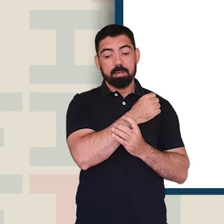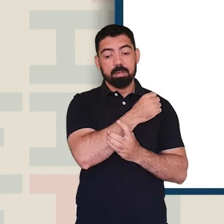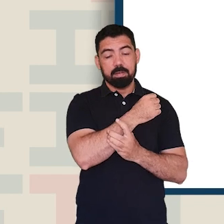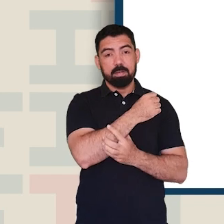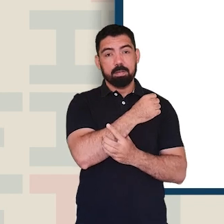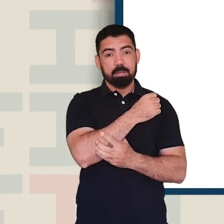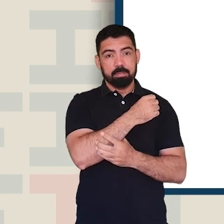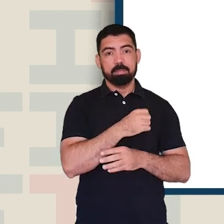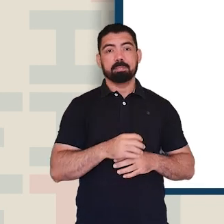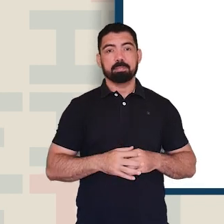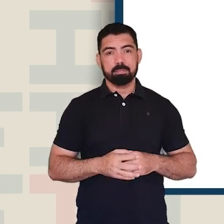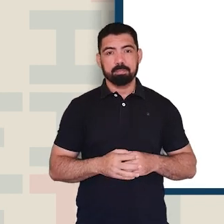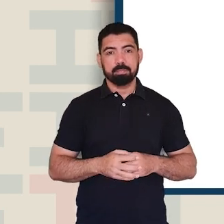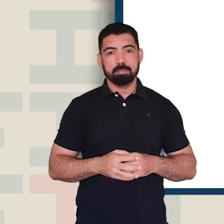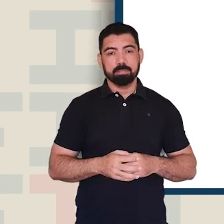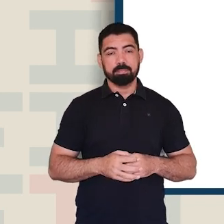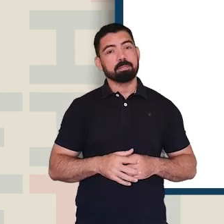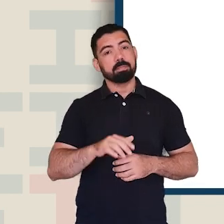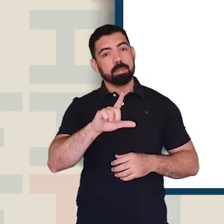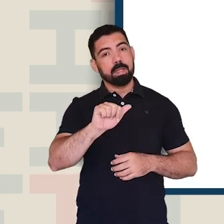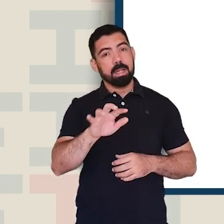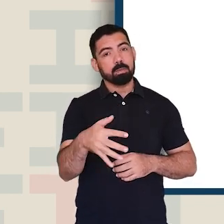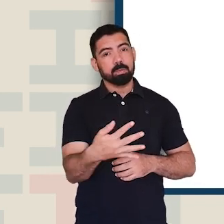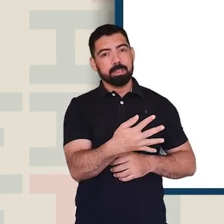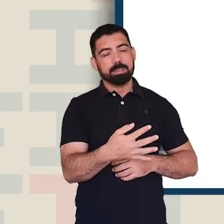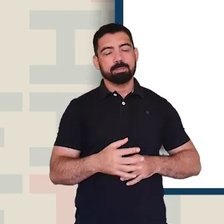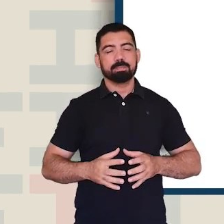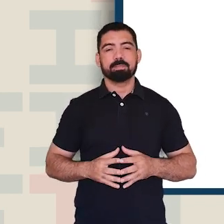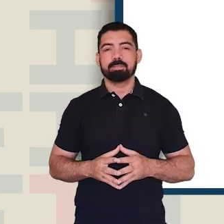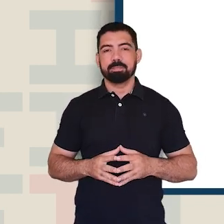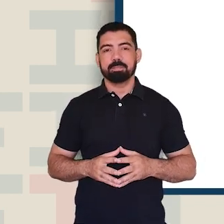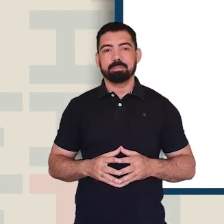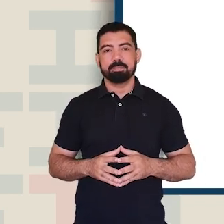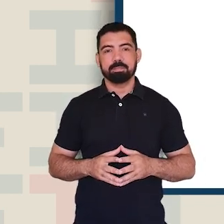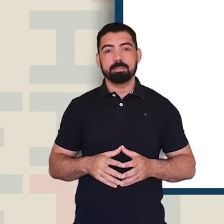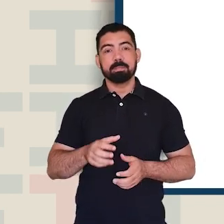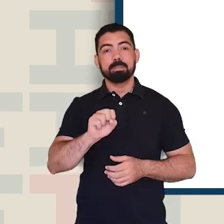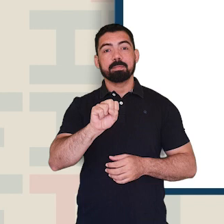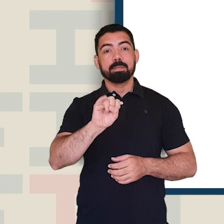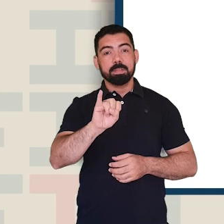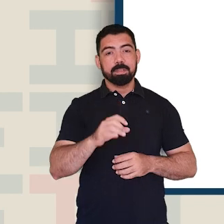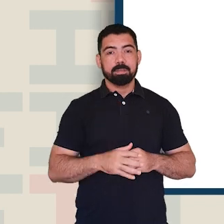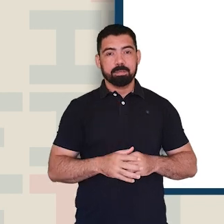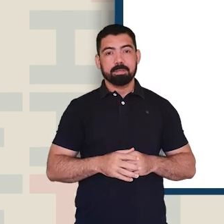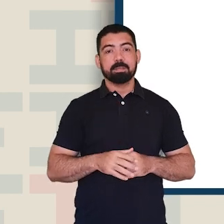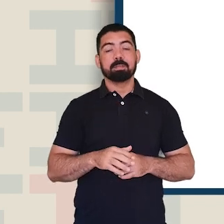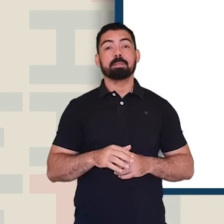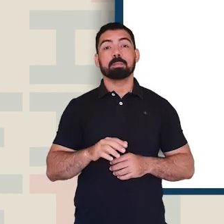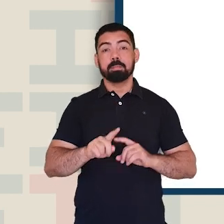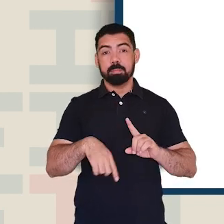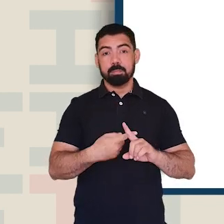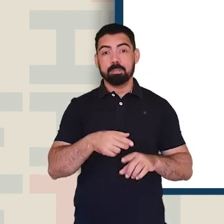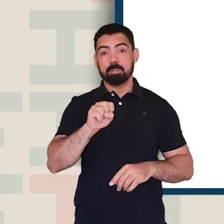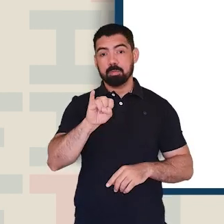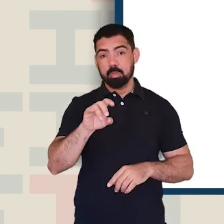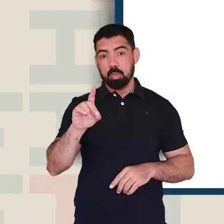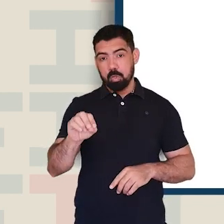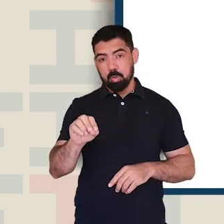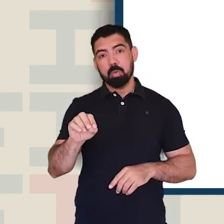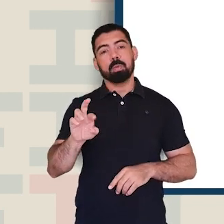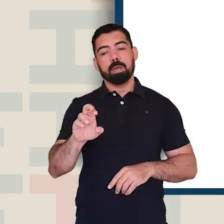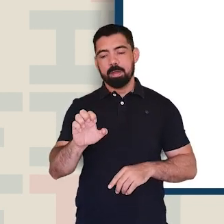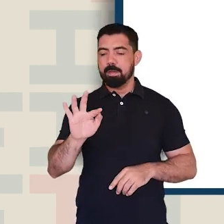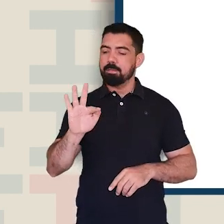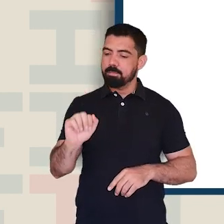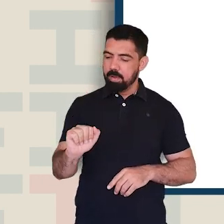eu vou colocar a pestana aqui, eu faço o Lá sustenido. O Si, o Dó, o Ré,